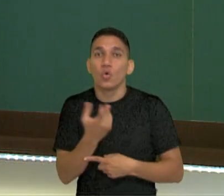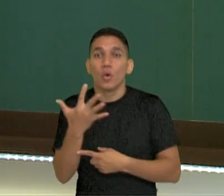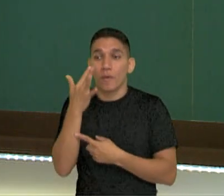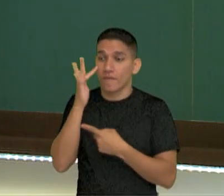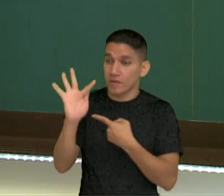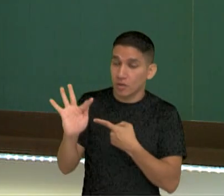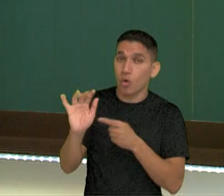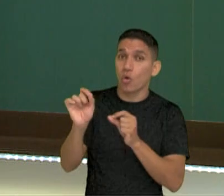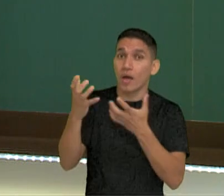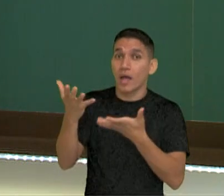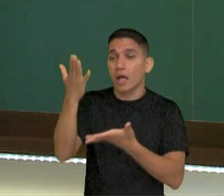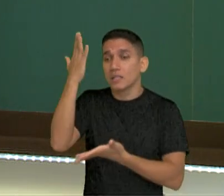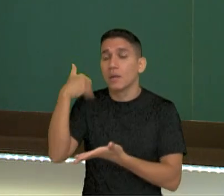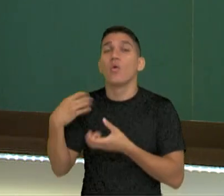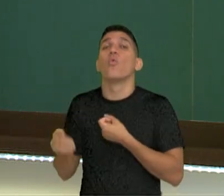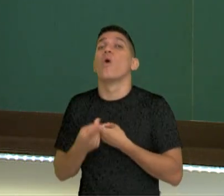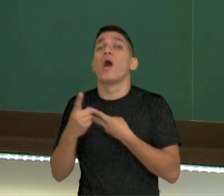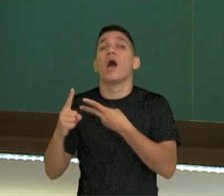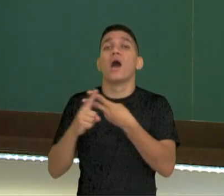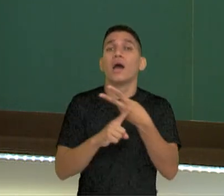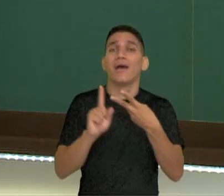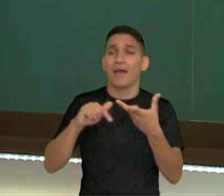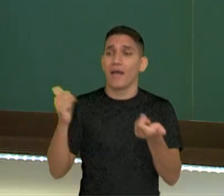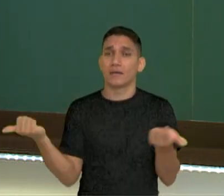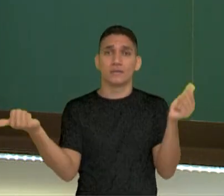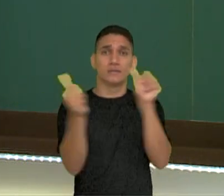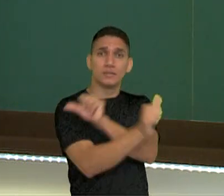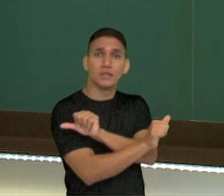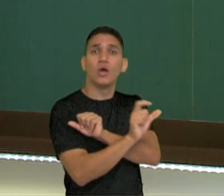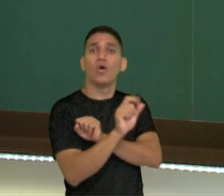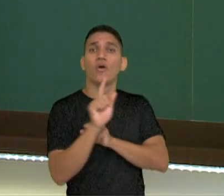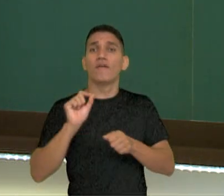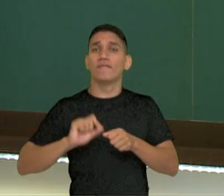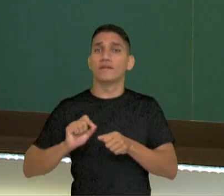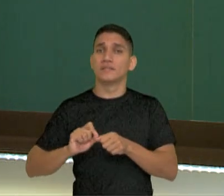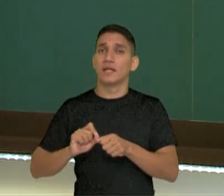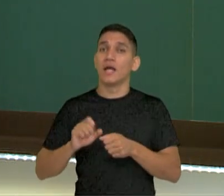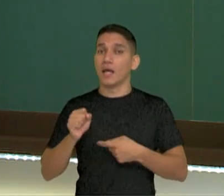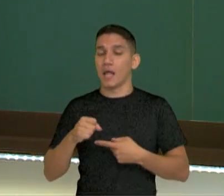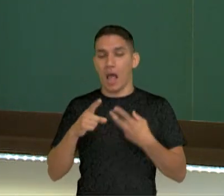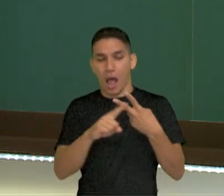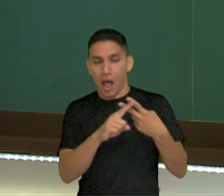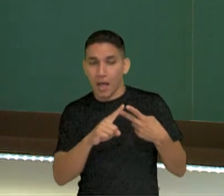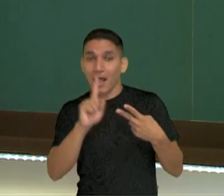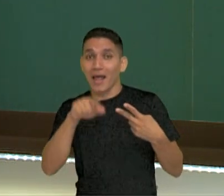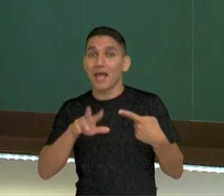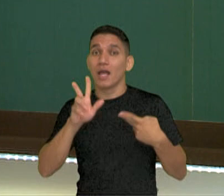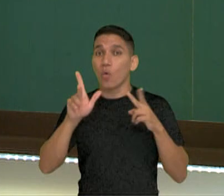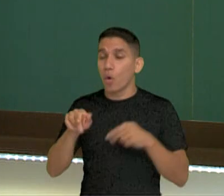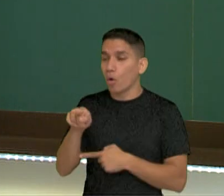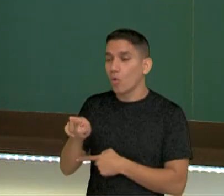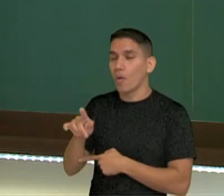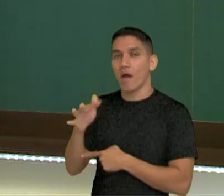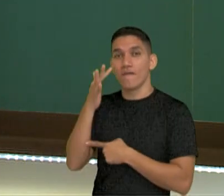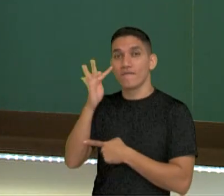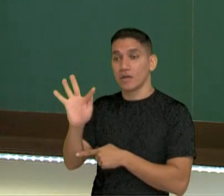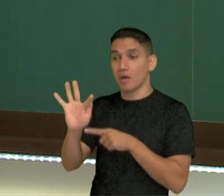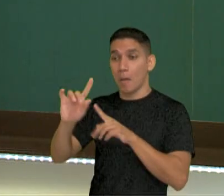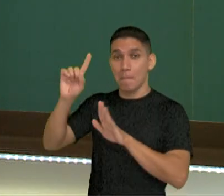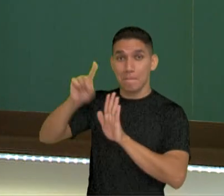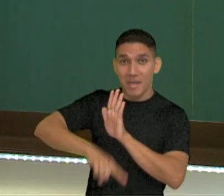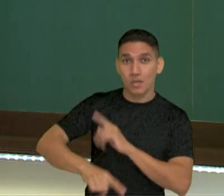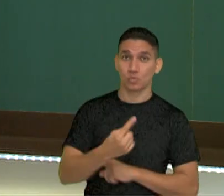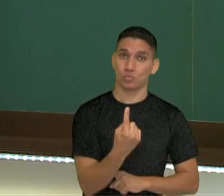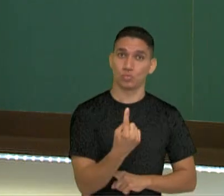você quer descobrir o número de alelos, é só fazer a conta inversa aqui, ó. Número de alelos é igual ao número de fenótipos menos 1.